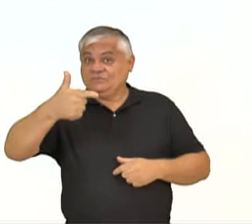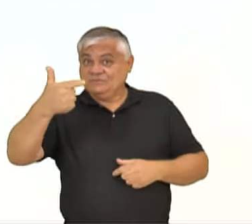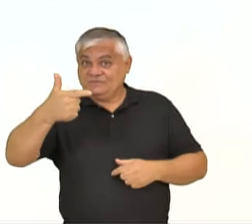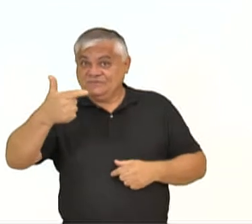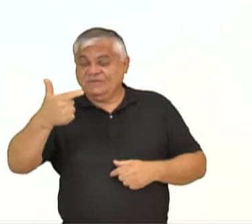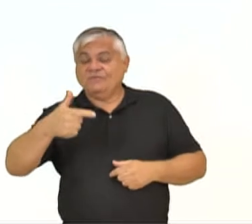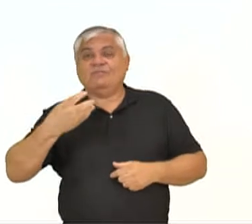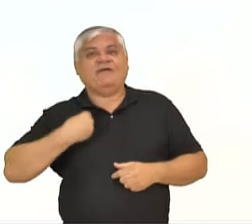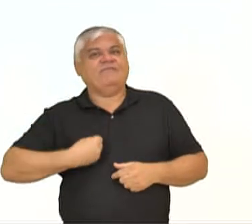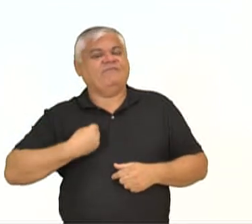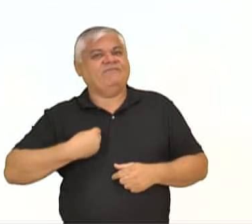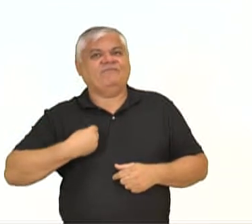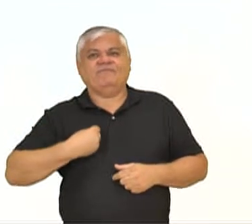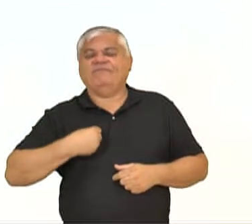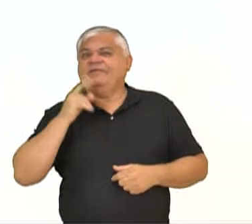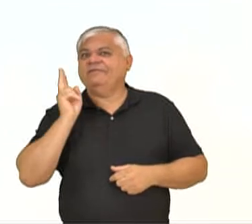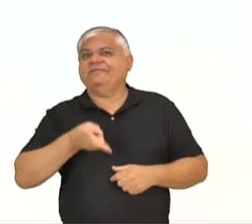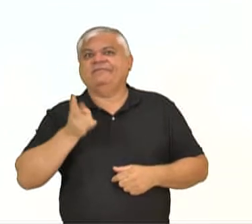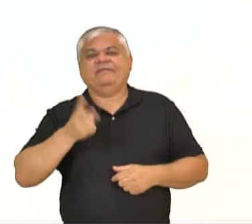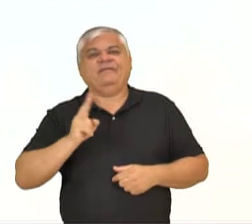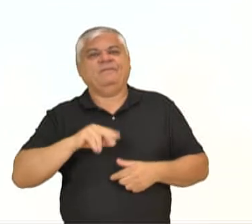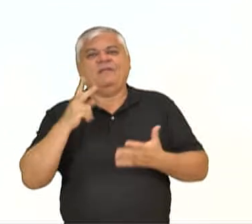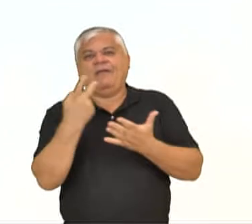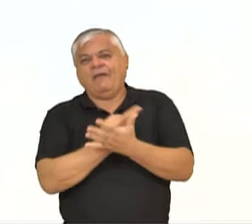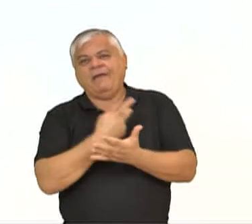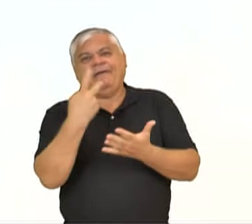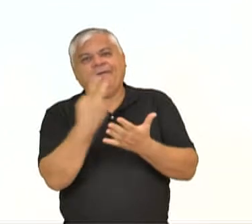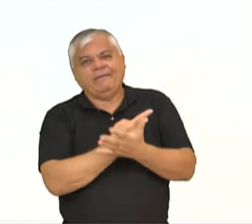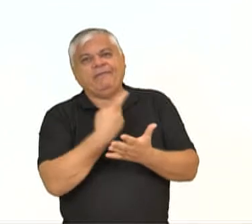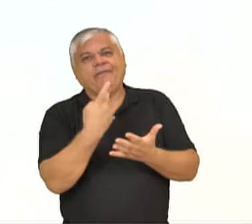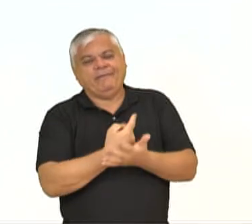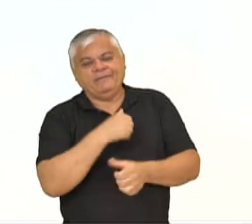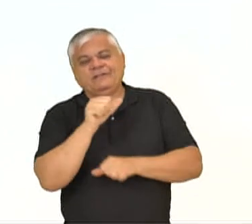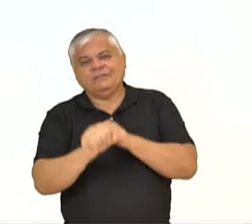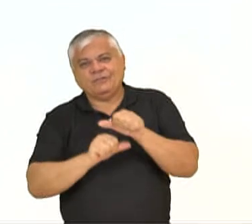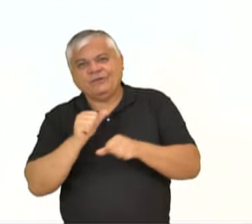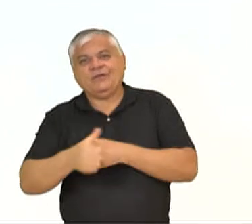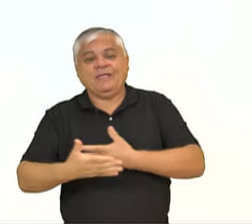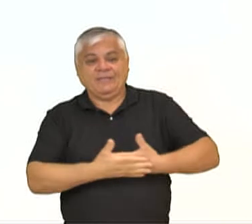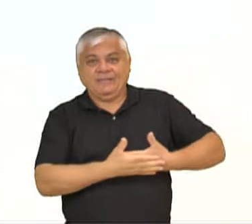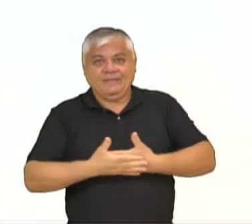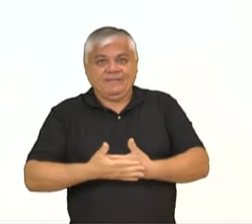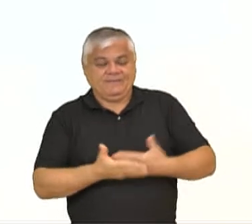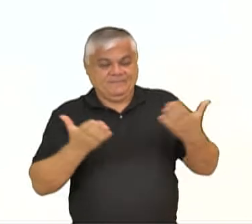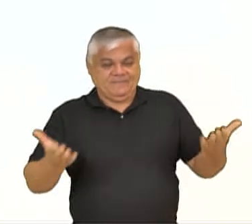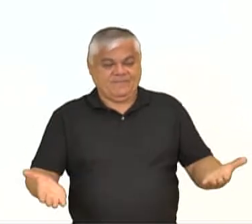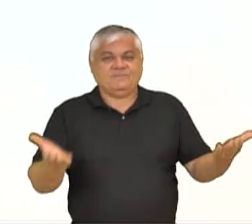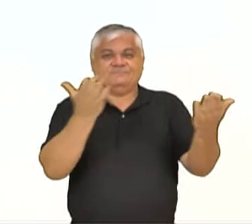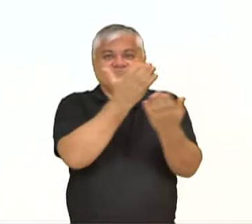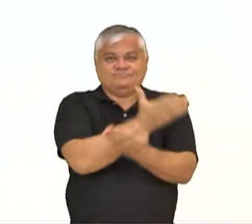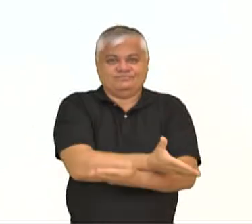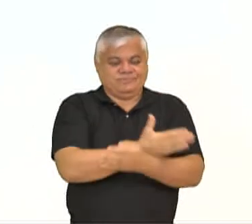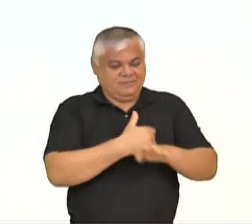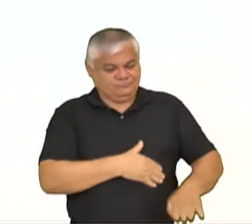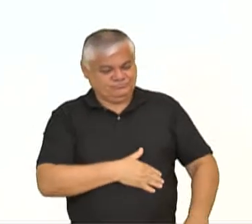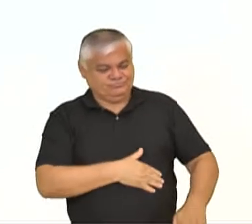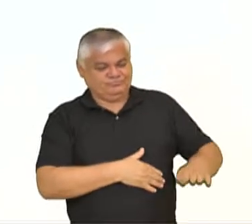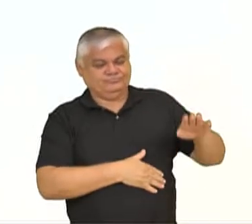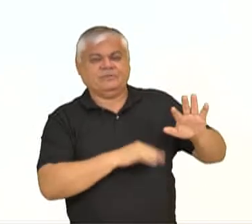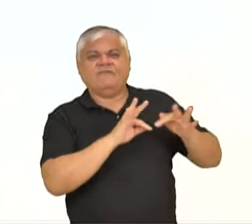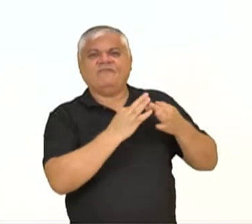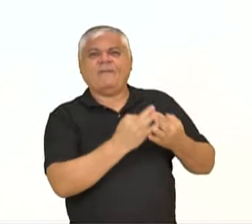vida teria sido uma série de enganos. Ele foi trocado na maternidade e criado até os 2 anos por um casal